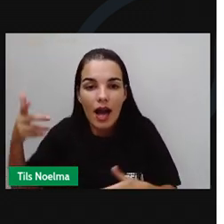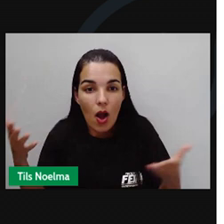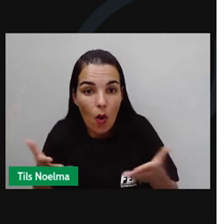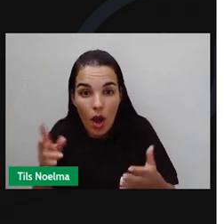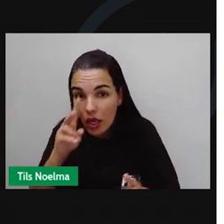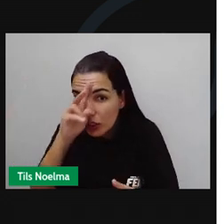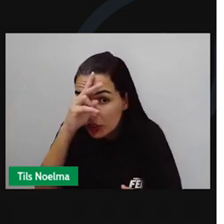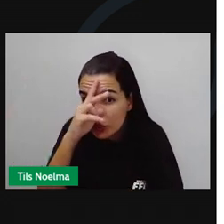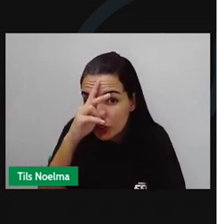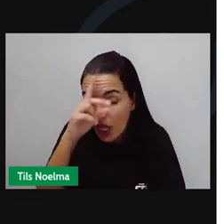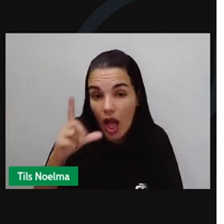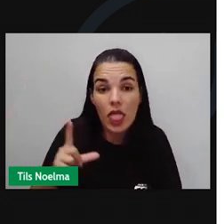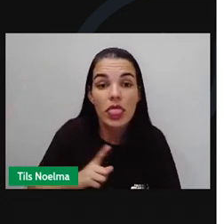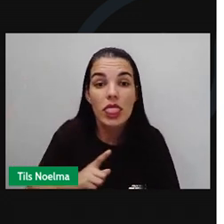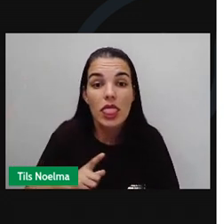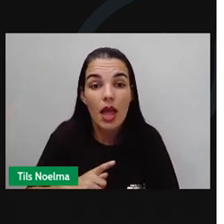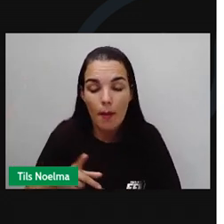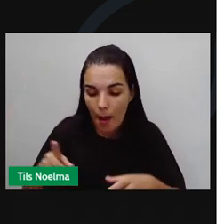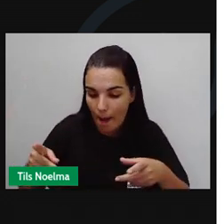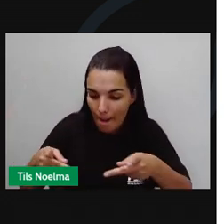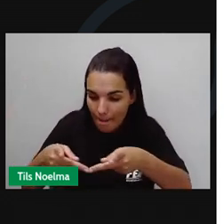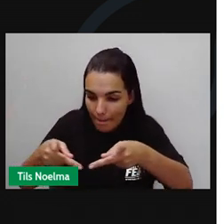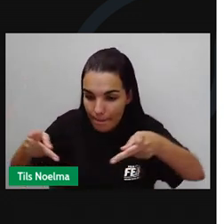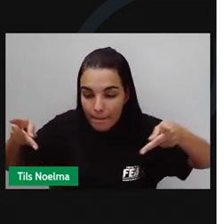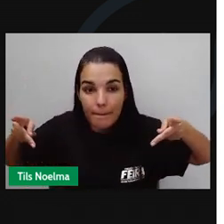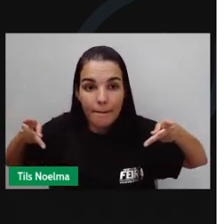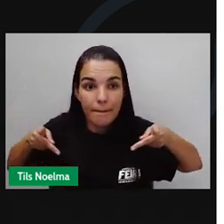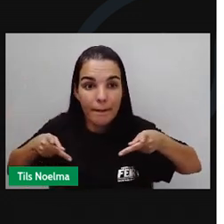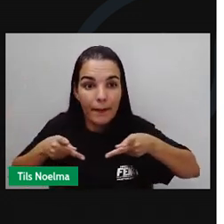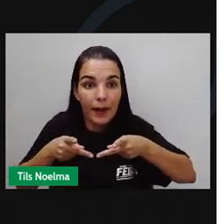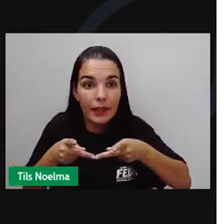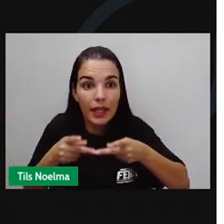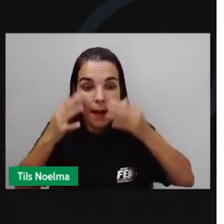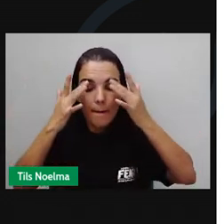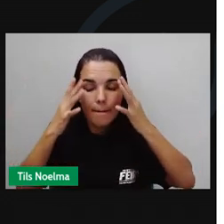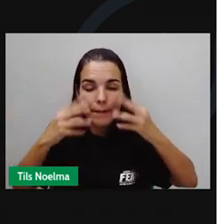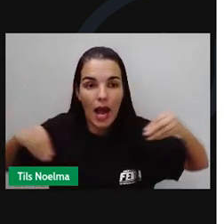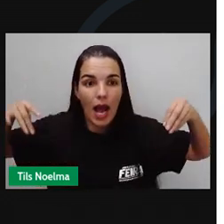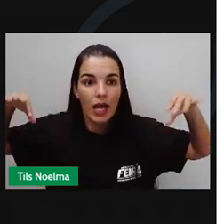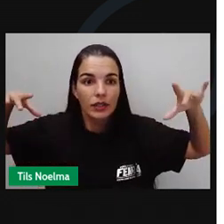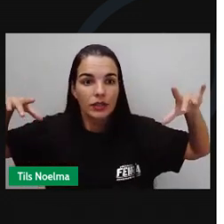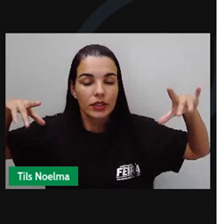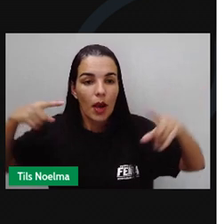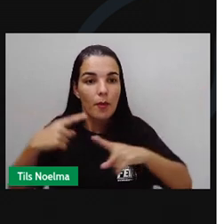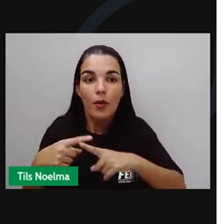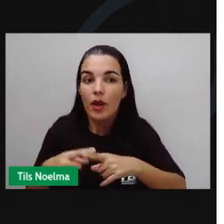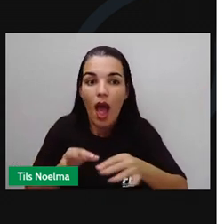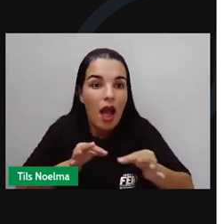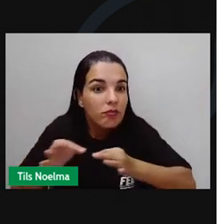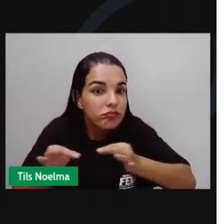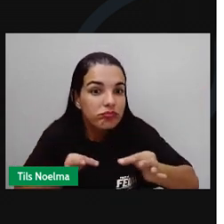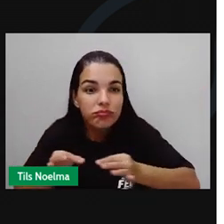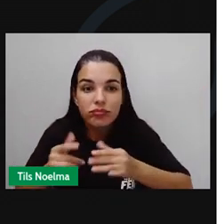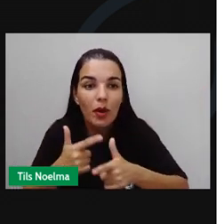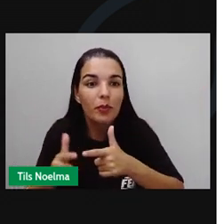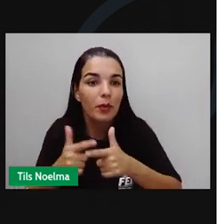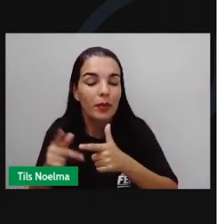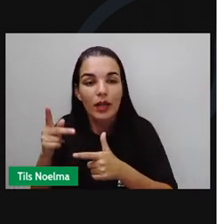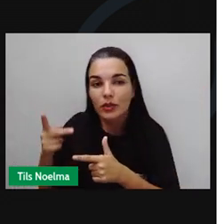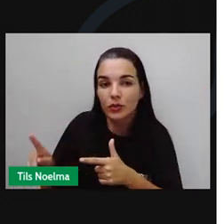hoje, temos a panela mágica, que resolveu todos os problemas da menina e sua mãe.